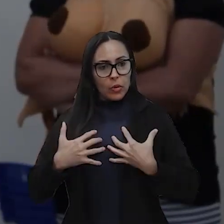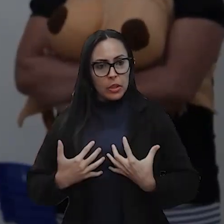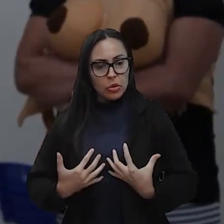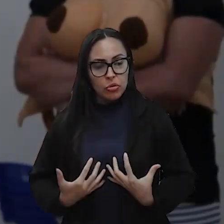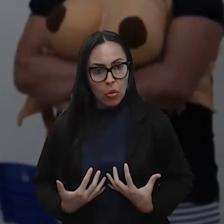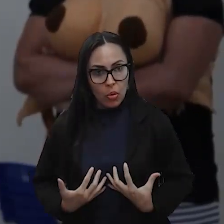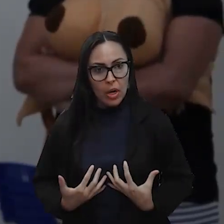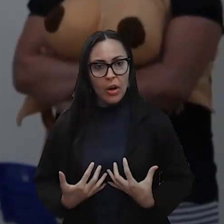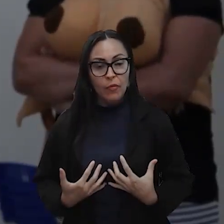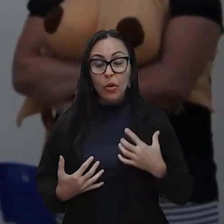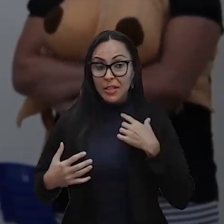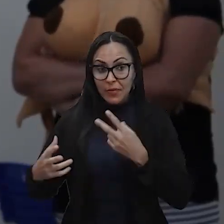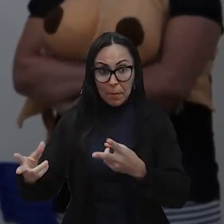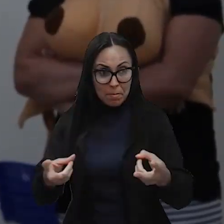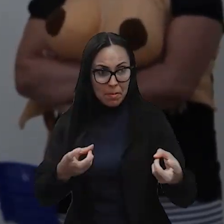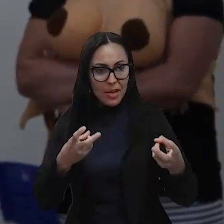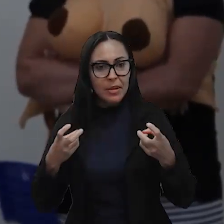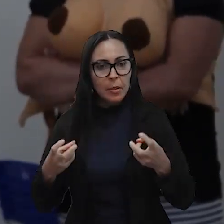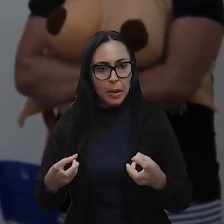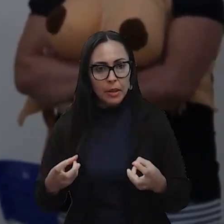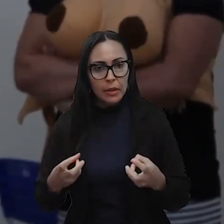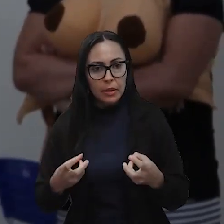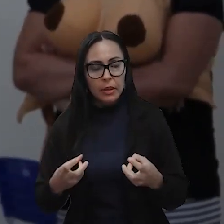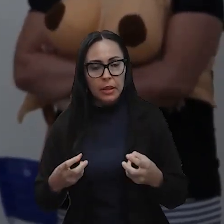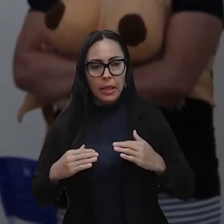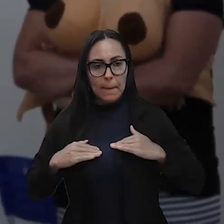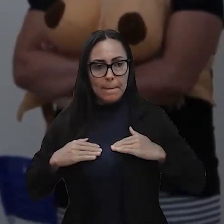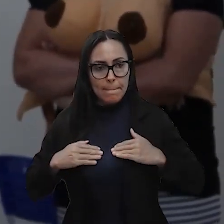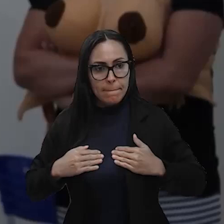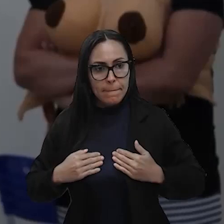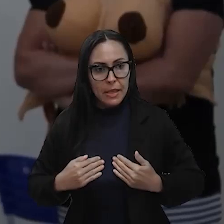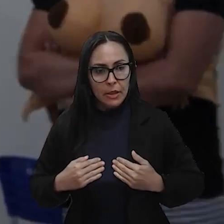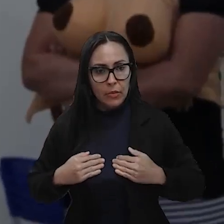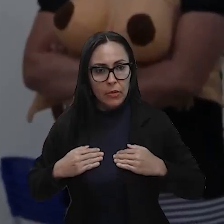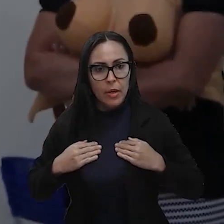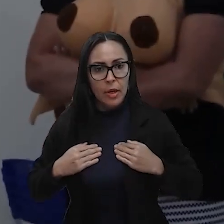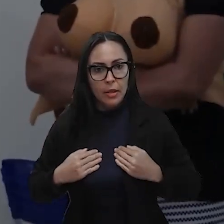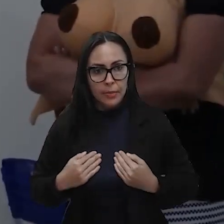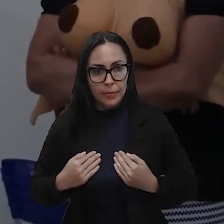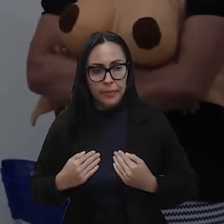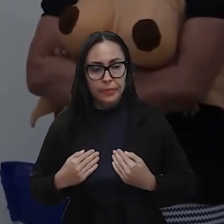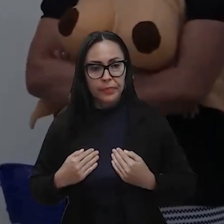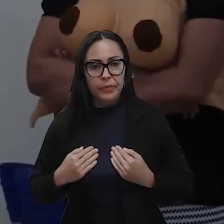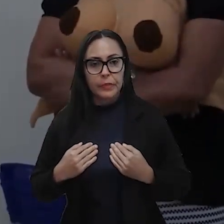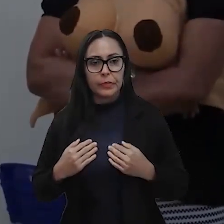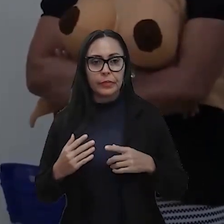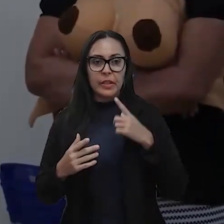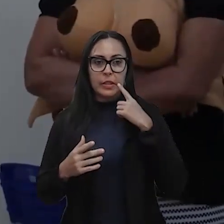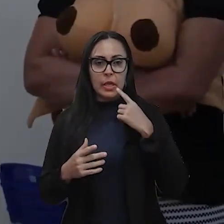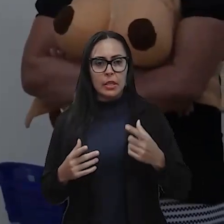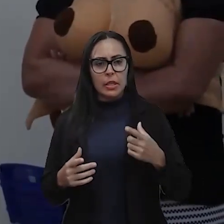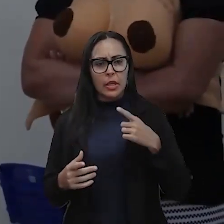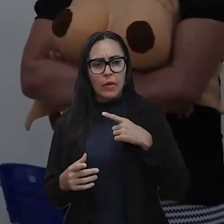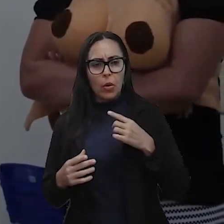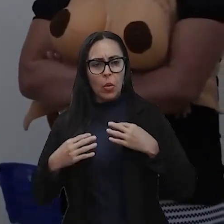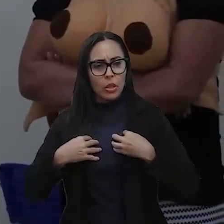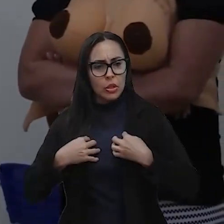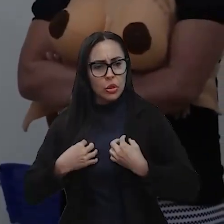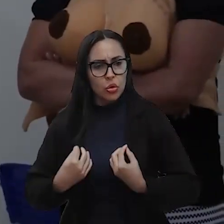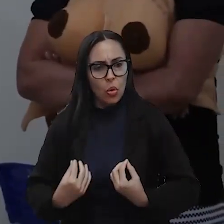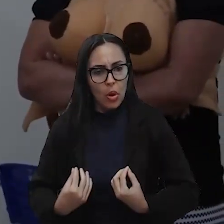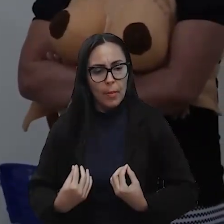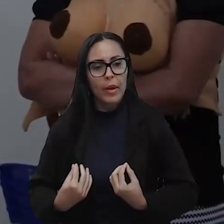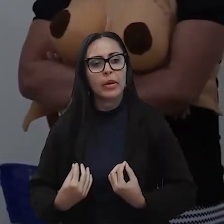você vai perceber que a pele está coladinha. O mesmo procedimento. Se tiver algum descolamento da pele, ou seja, se uma